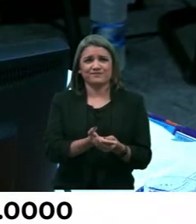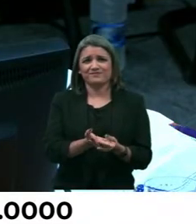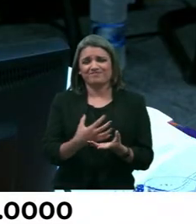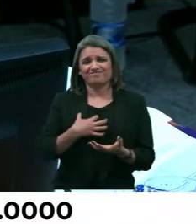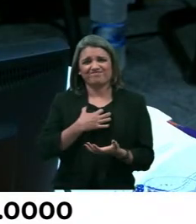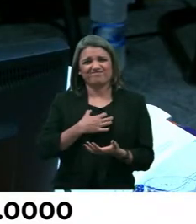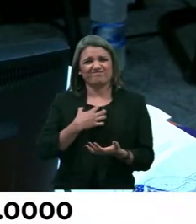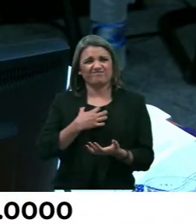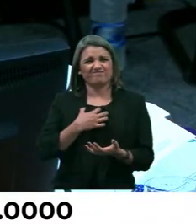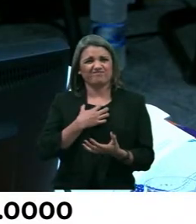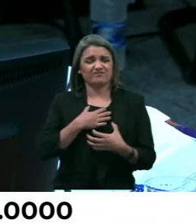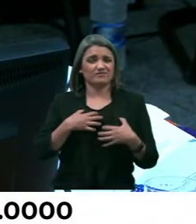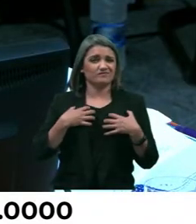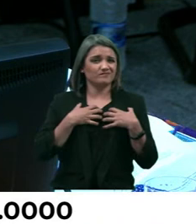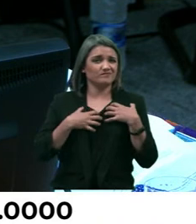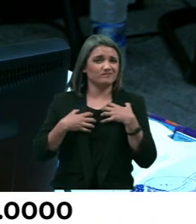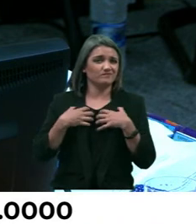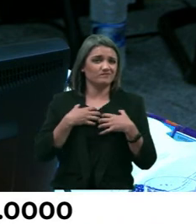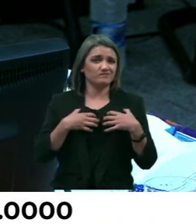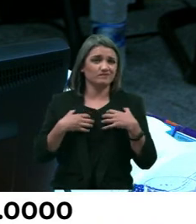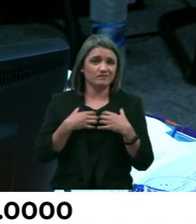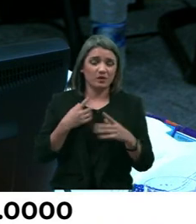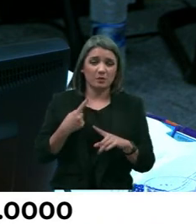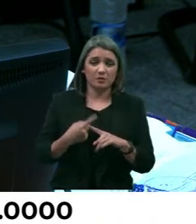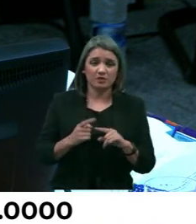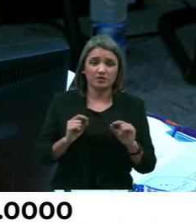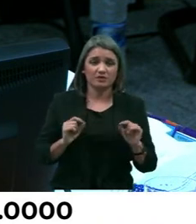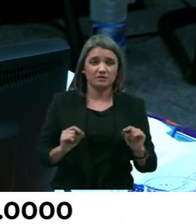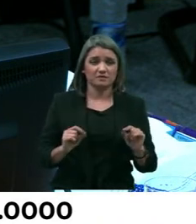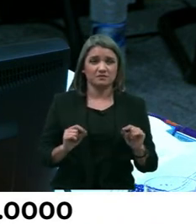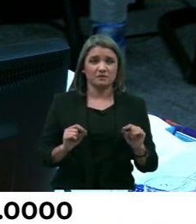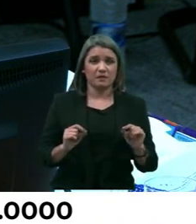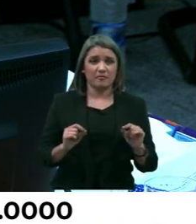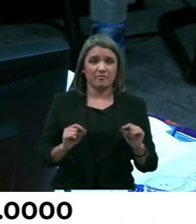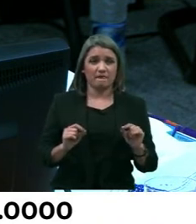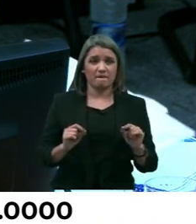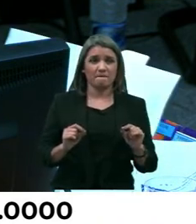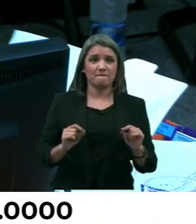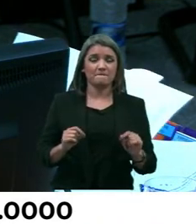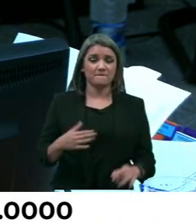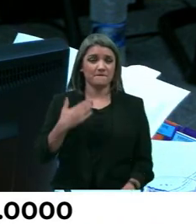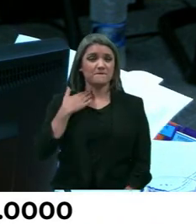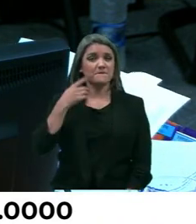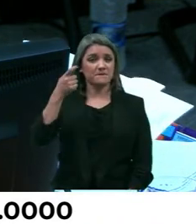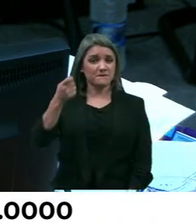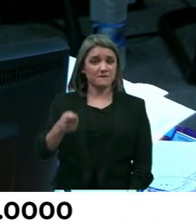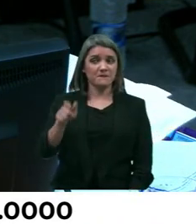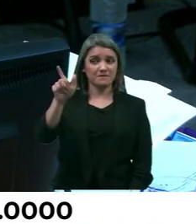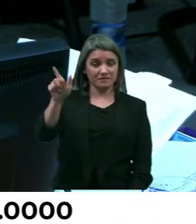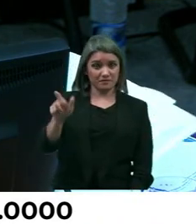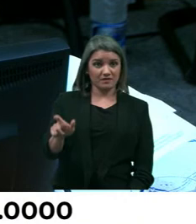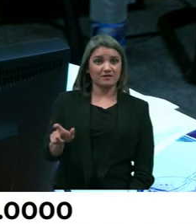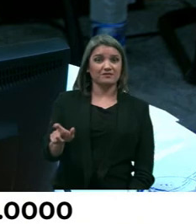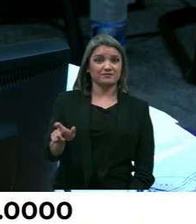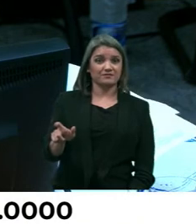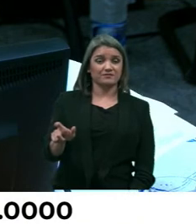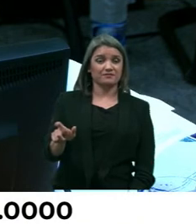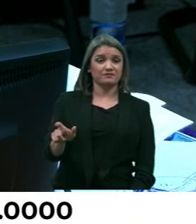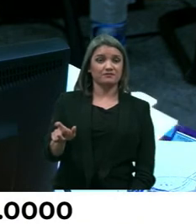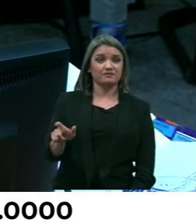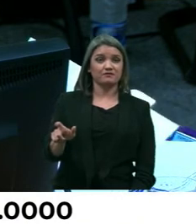incomodar, porque é um magistrado, nós recebemos a comunicação